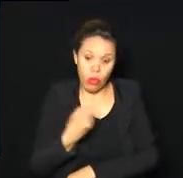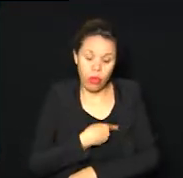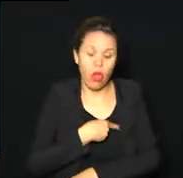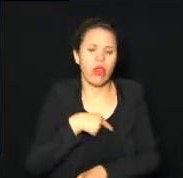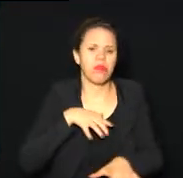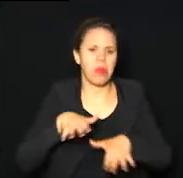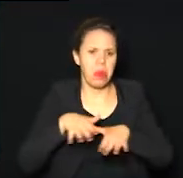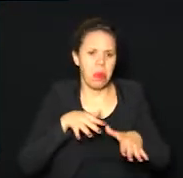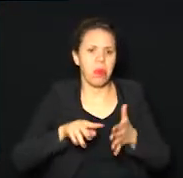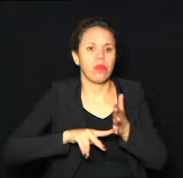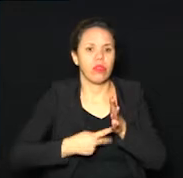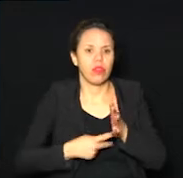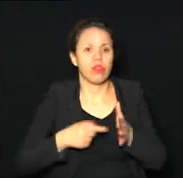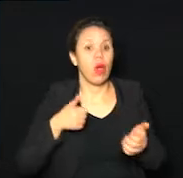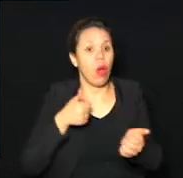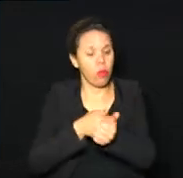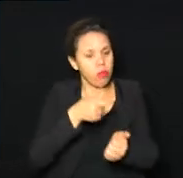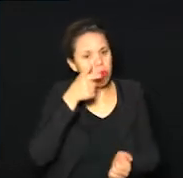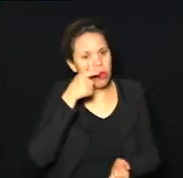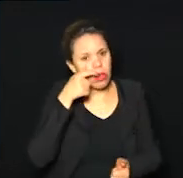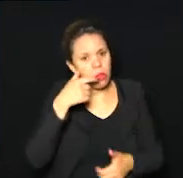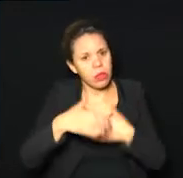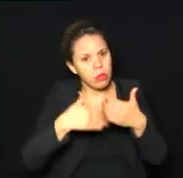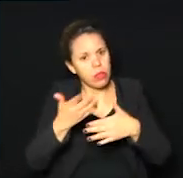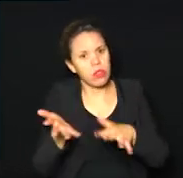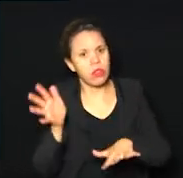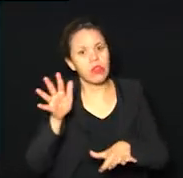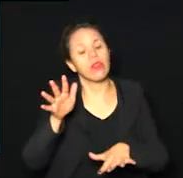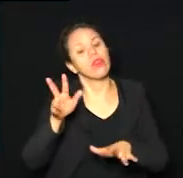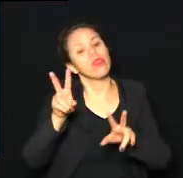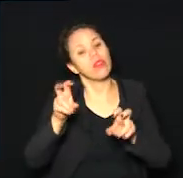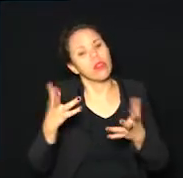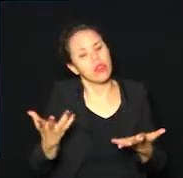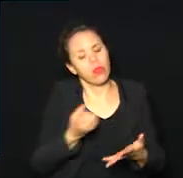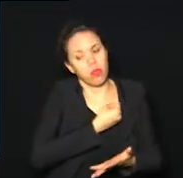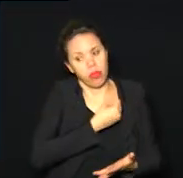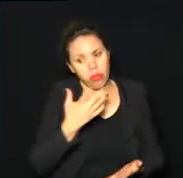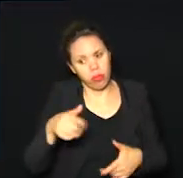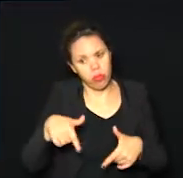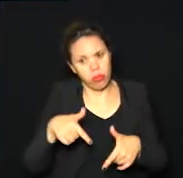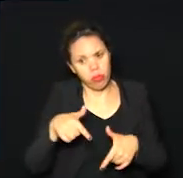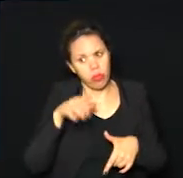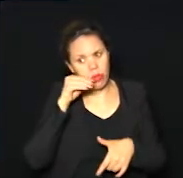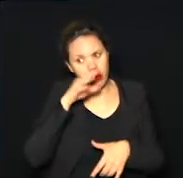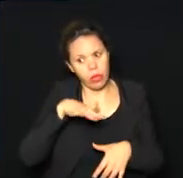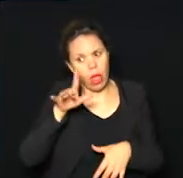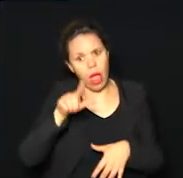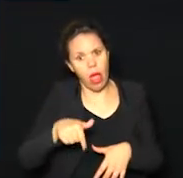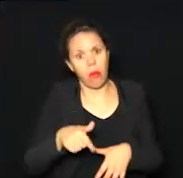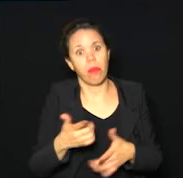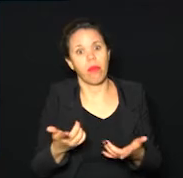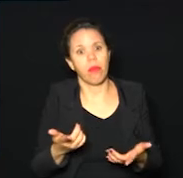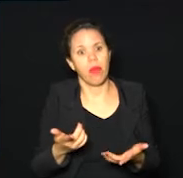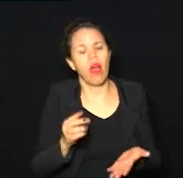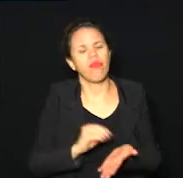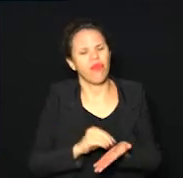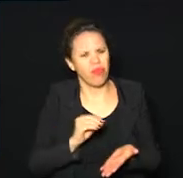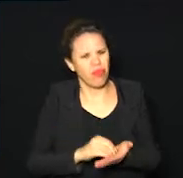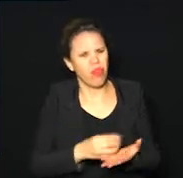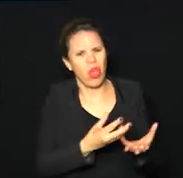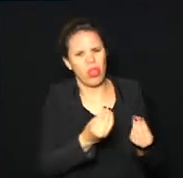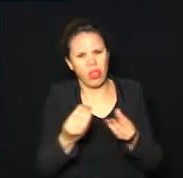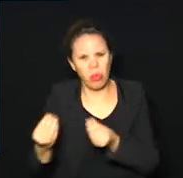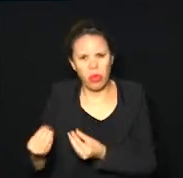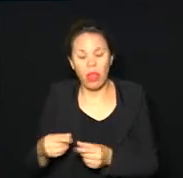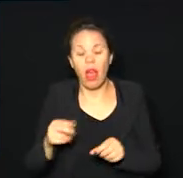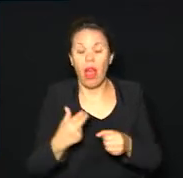movimento sindical, que acompanhamos o processo inclusive. O número de trabalhadores do hospital é um número ainda deficitário, e